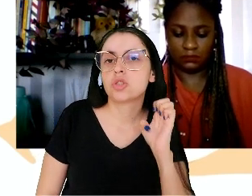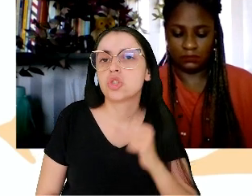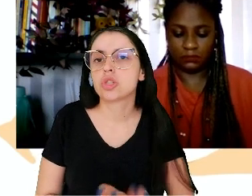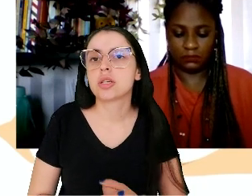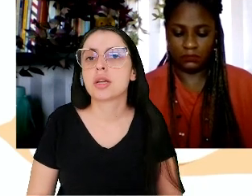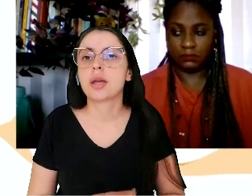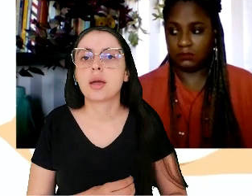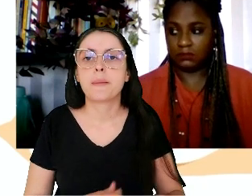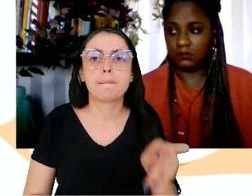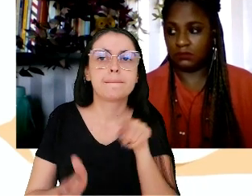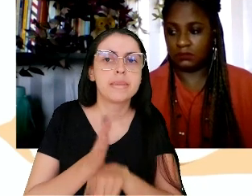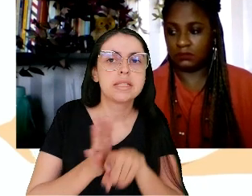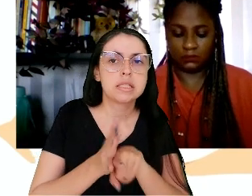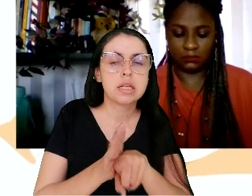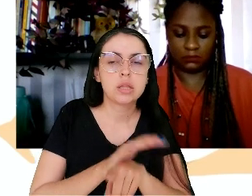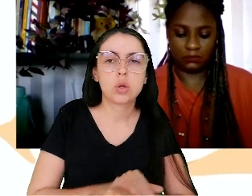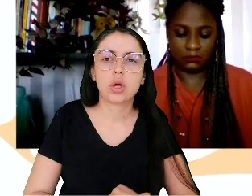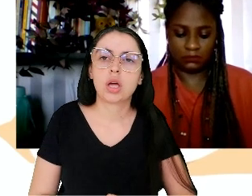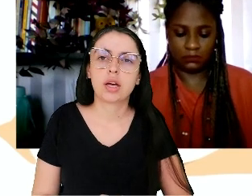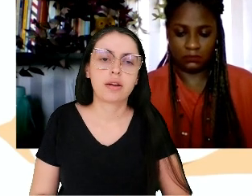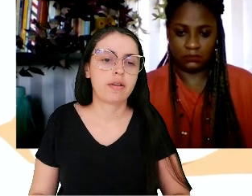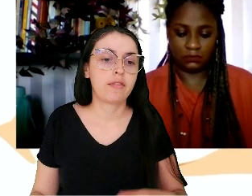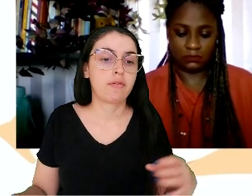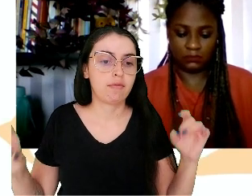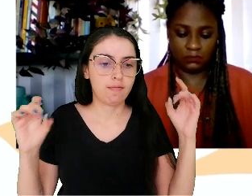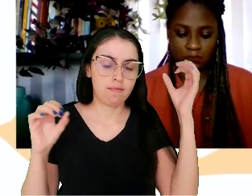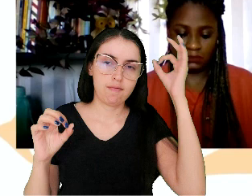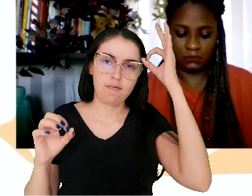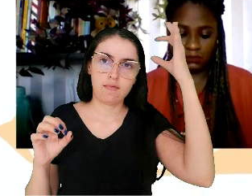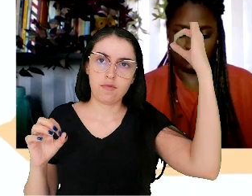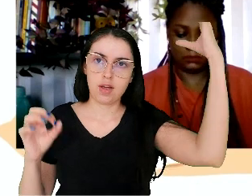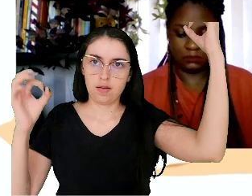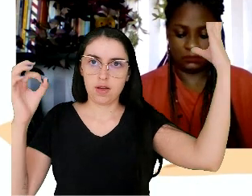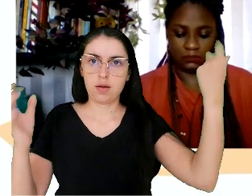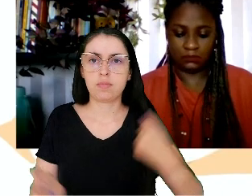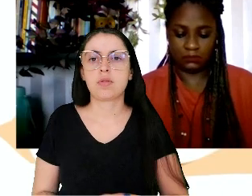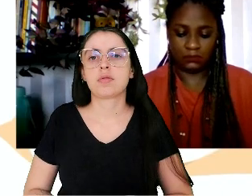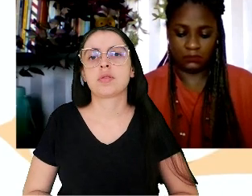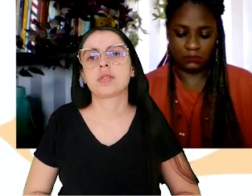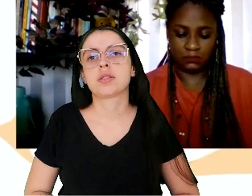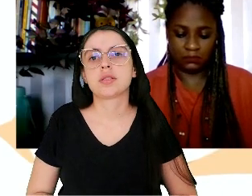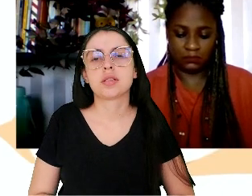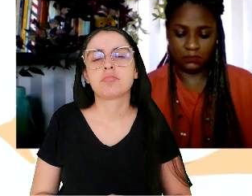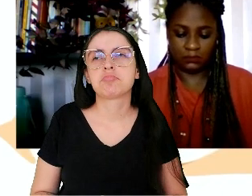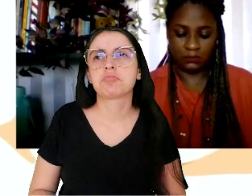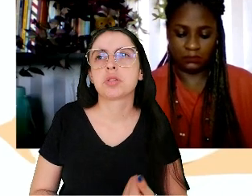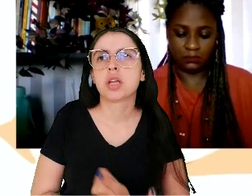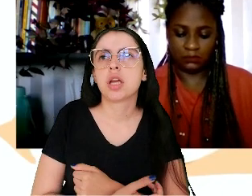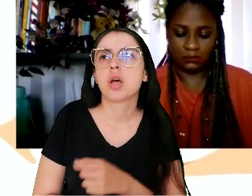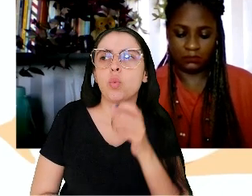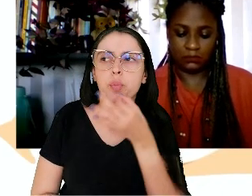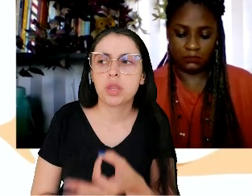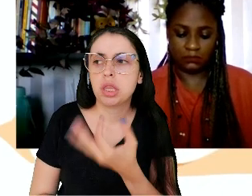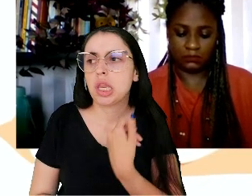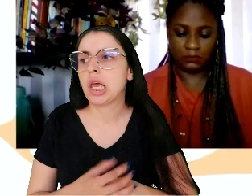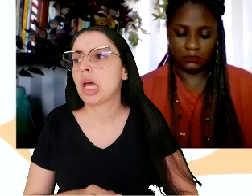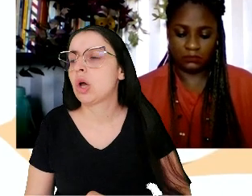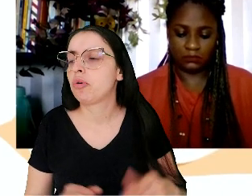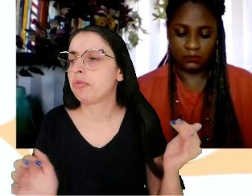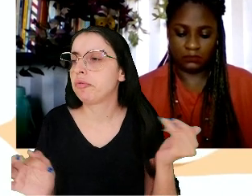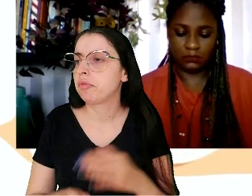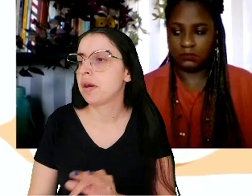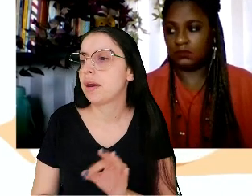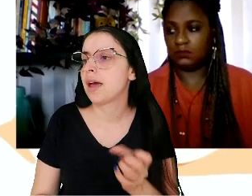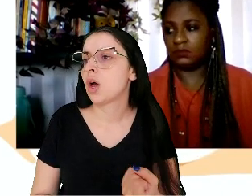pesquisadora americana, ficou muito famosa com um questionário que ela fez também no final dos anos 60,